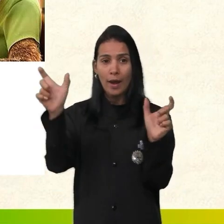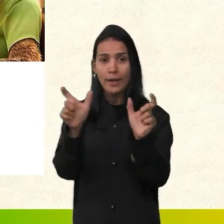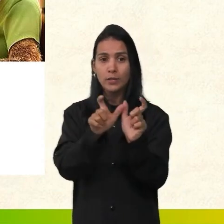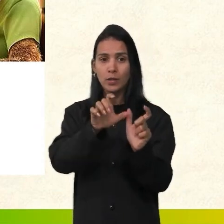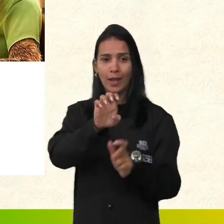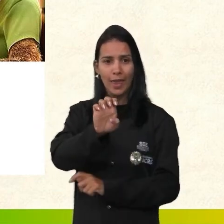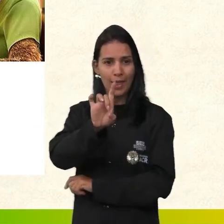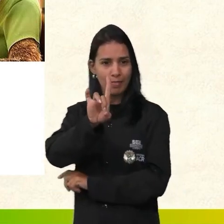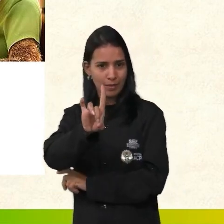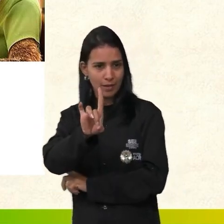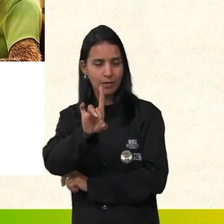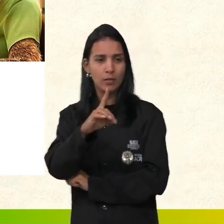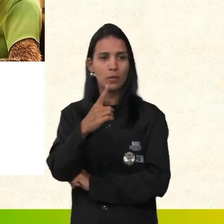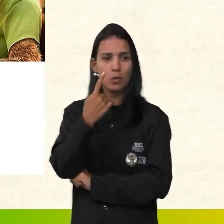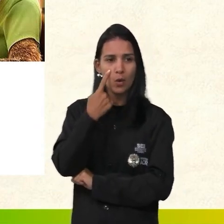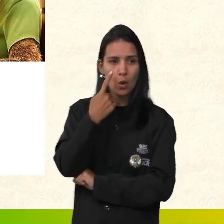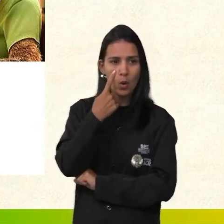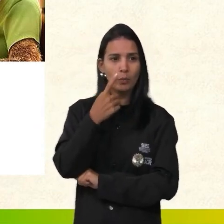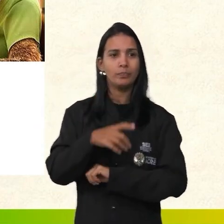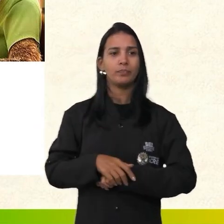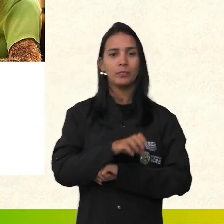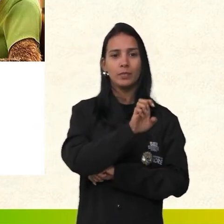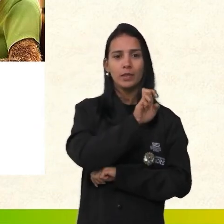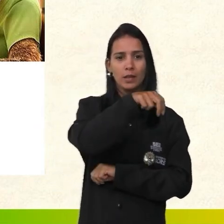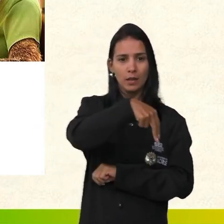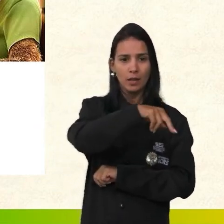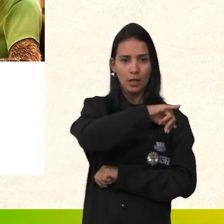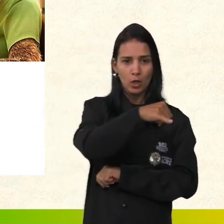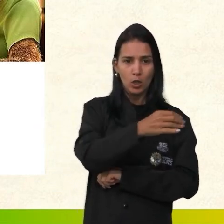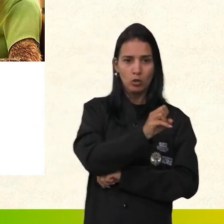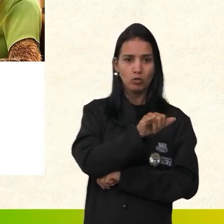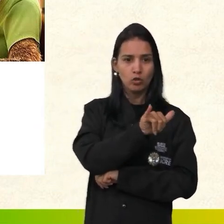Nós temos aqui to enjoy, aproveitar.